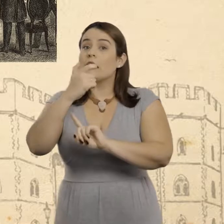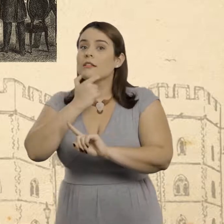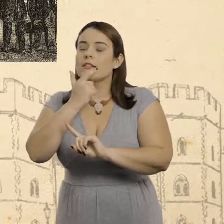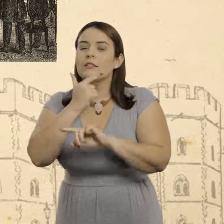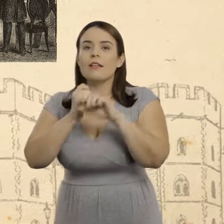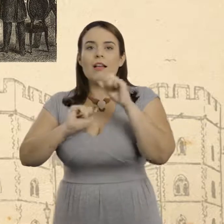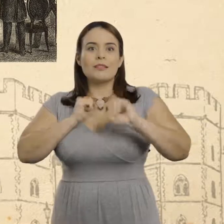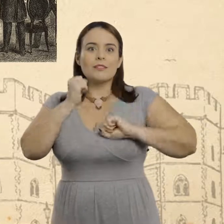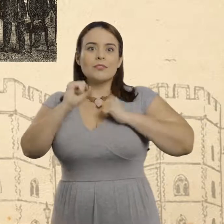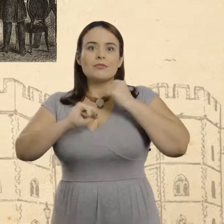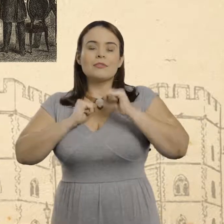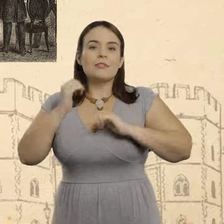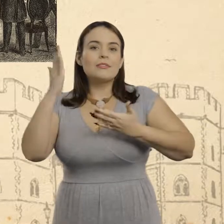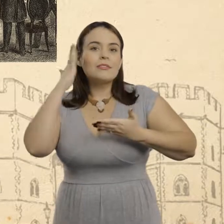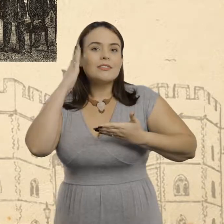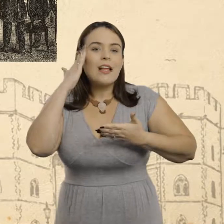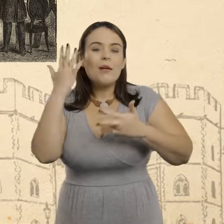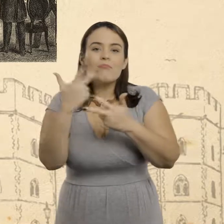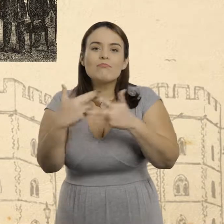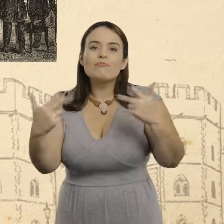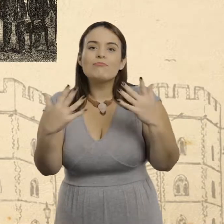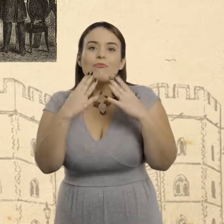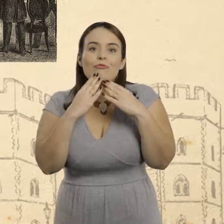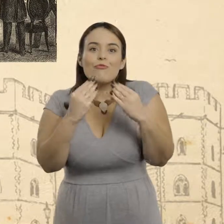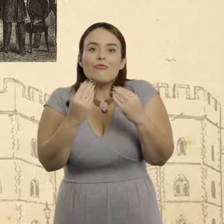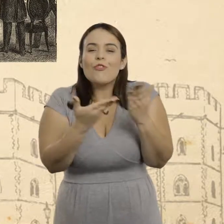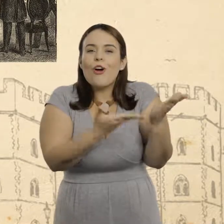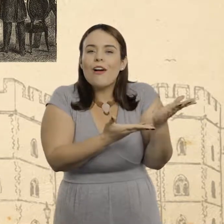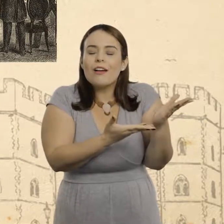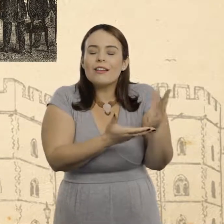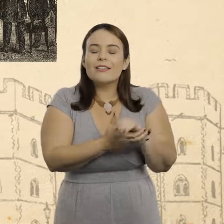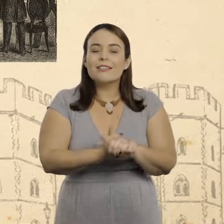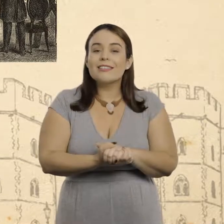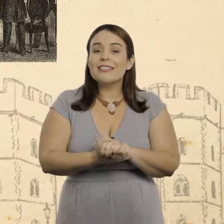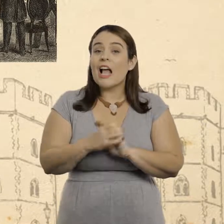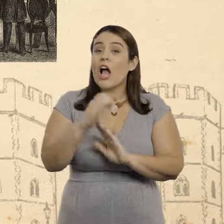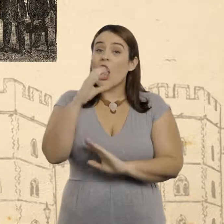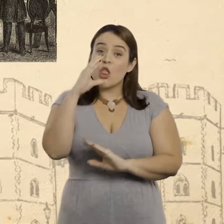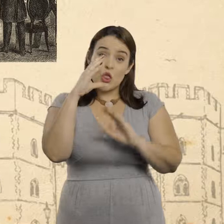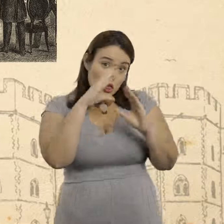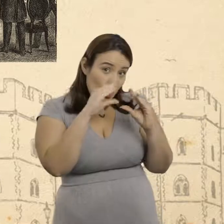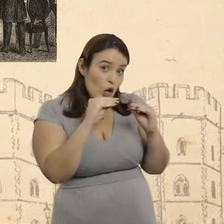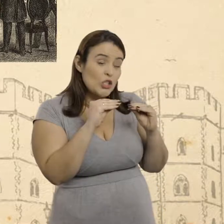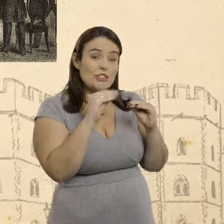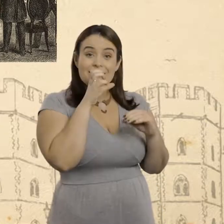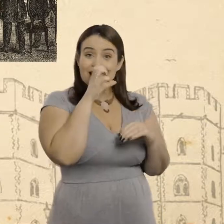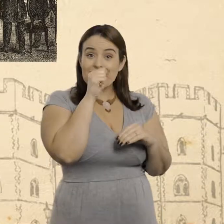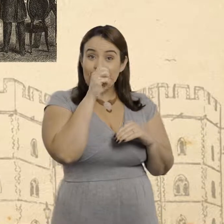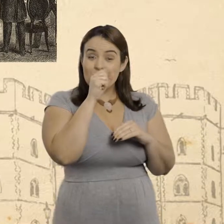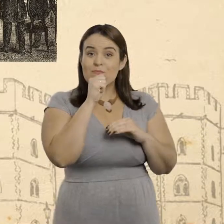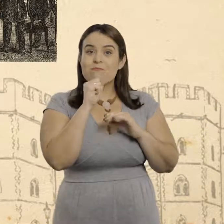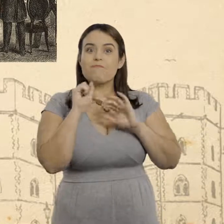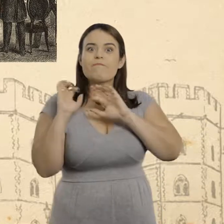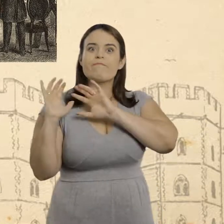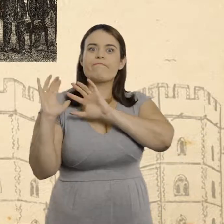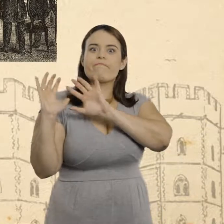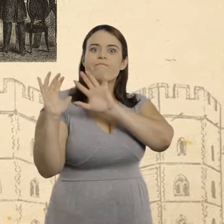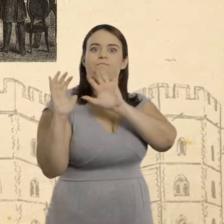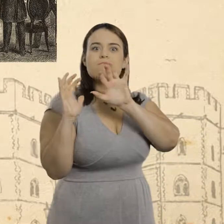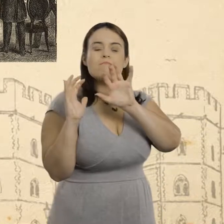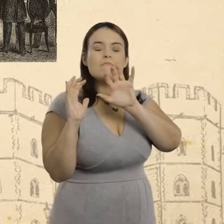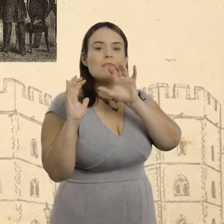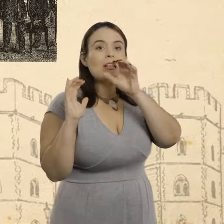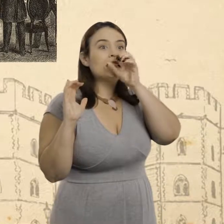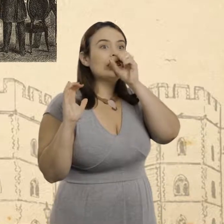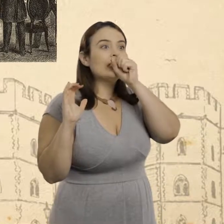sociedade inglesa estava muito ansiosa por saber notícias de Phileas Fogg. Na noite de sábado, uma multidão se juntou para